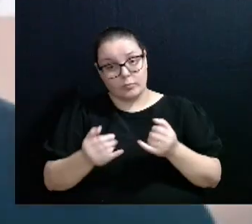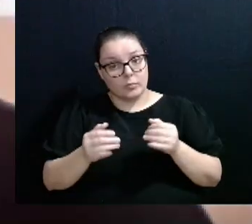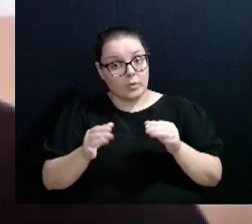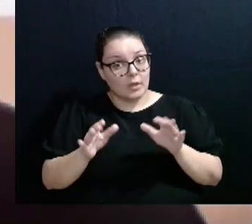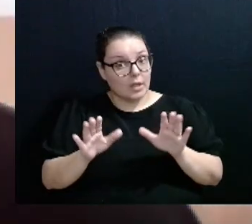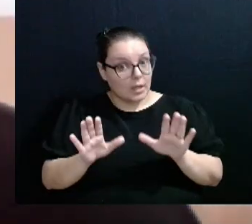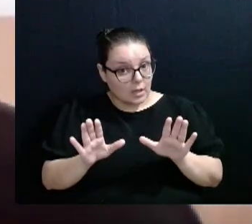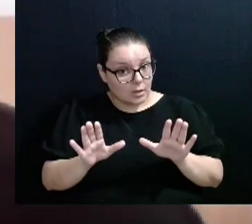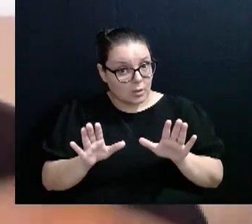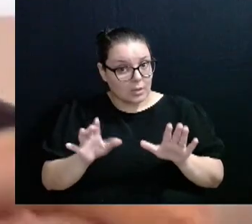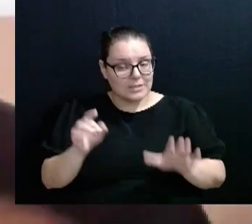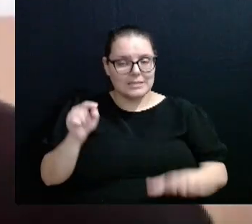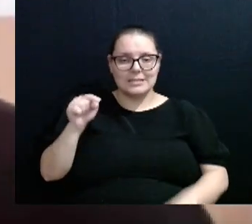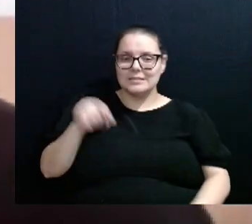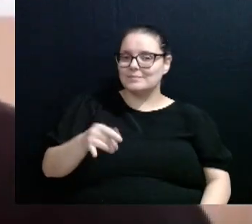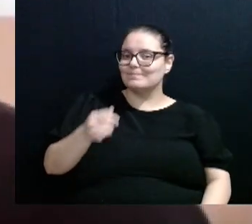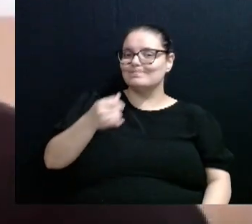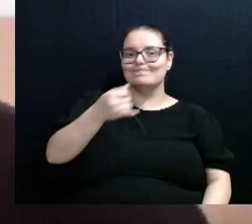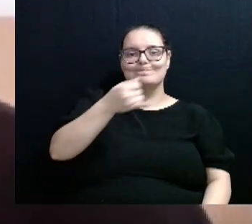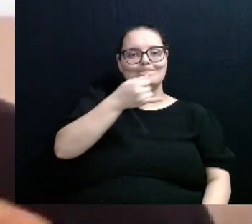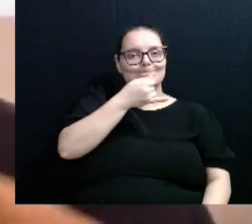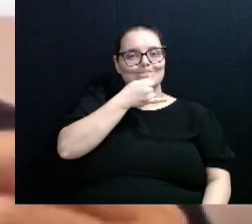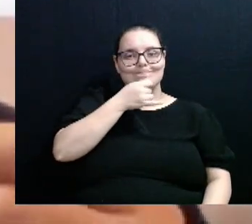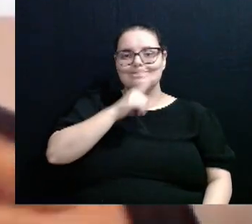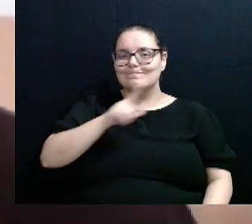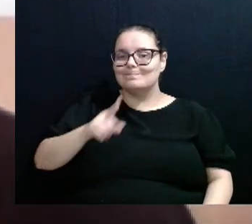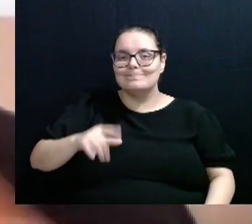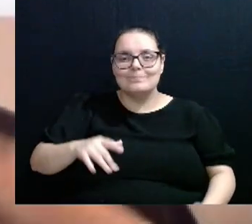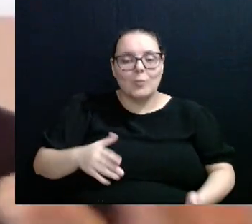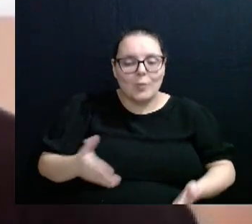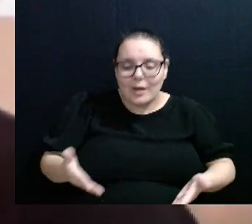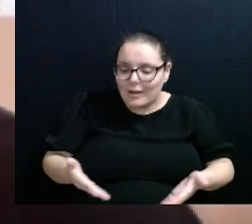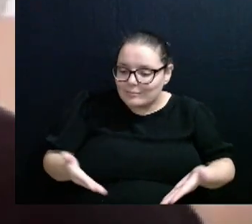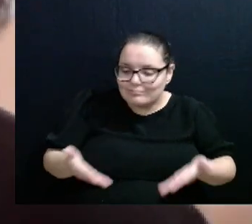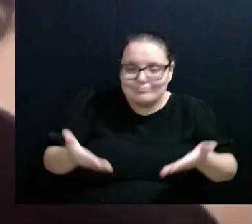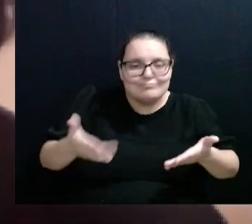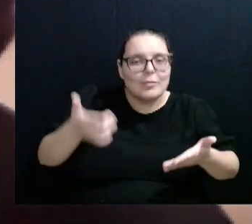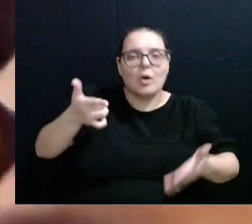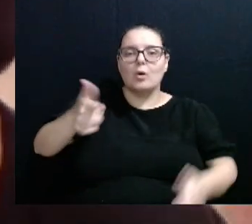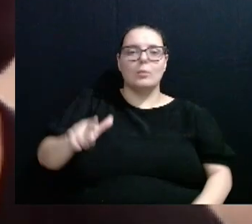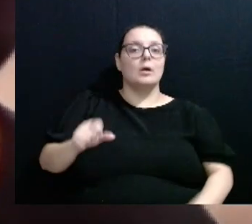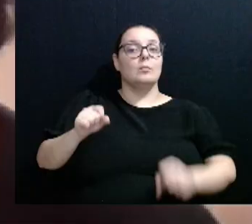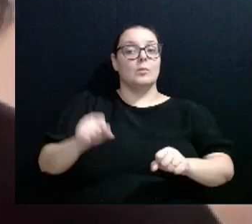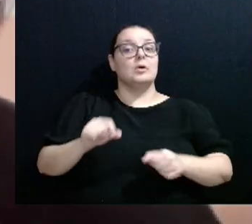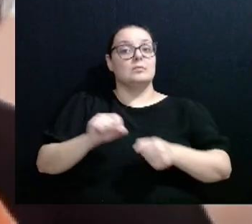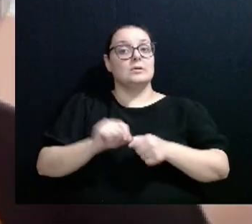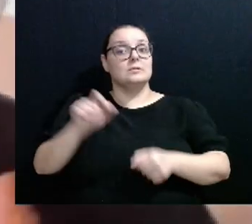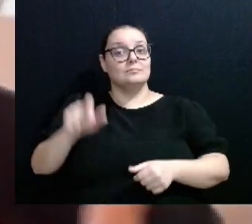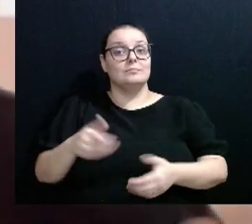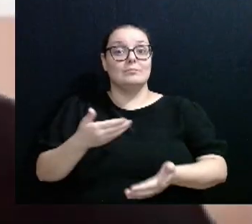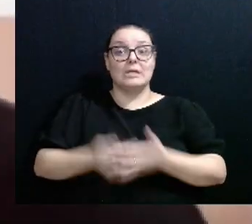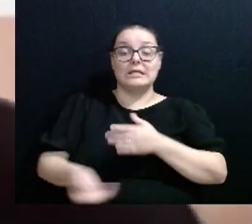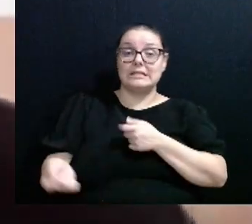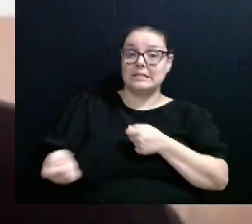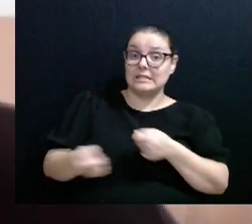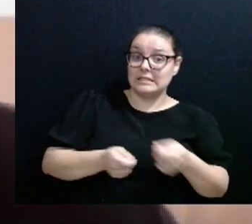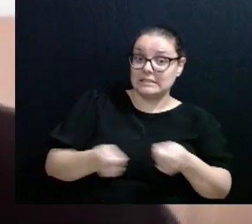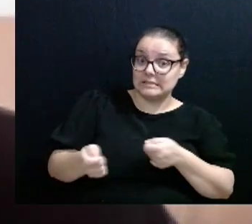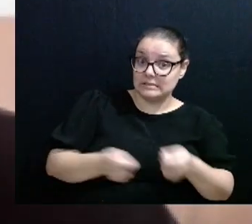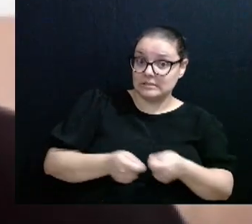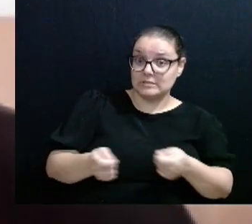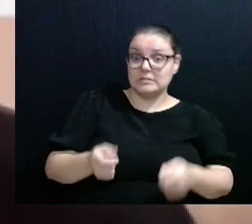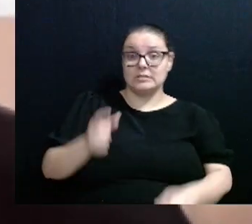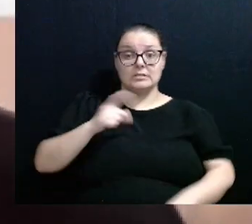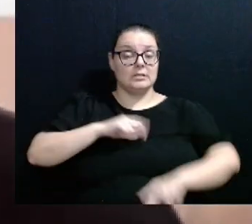isso, infelizmente, não é sustentável. E isso pode levar a pessoa a perder controle. Eu tenho muitos pacientes